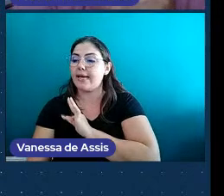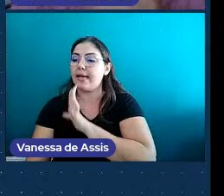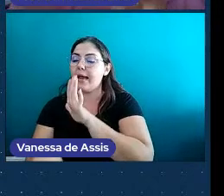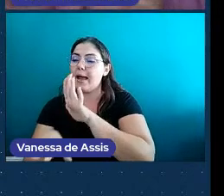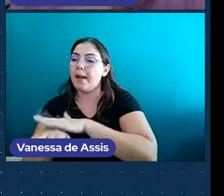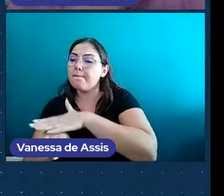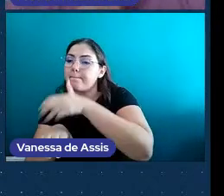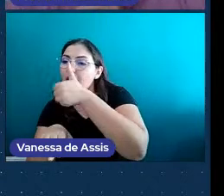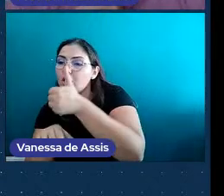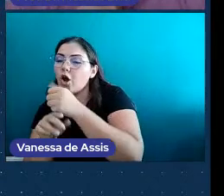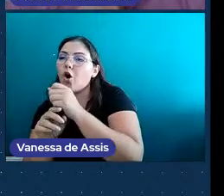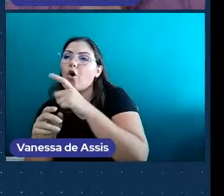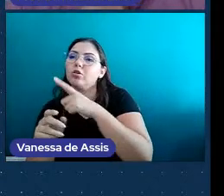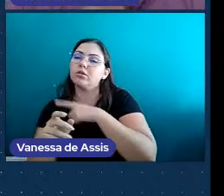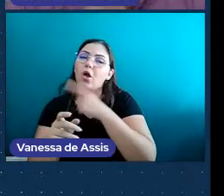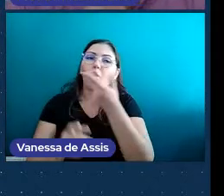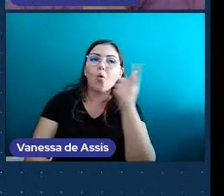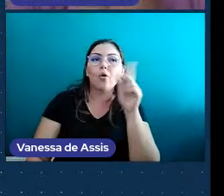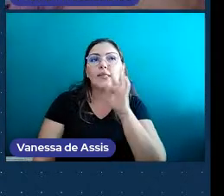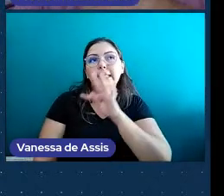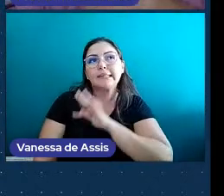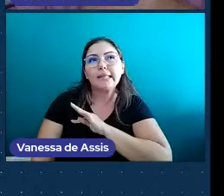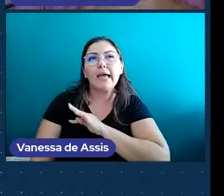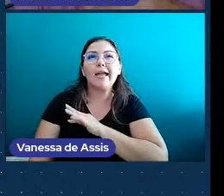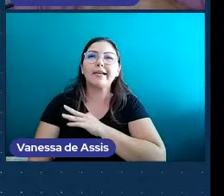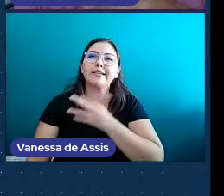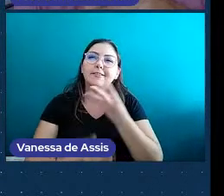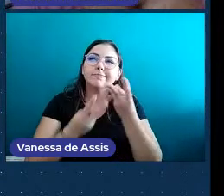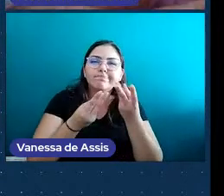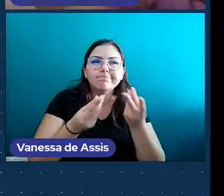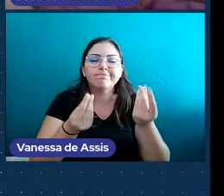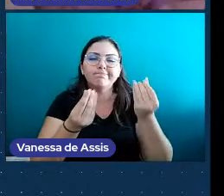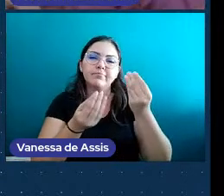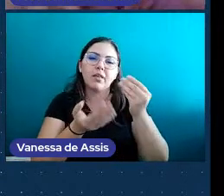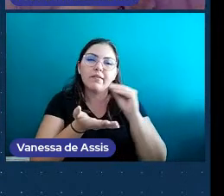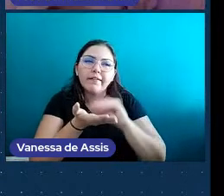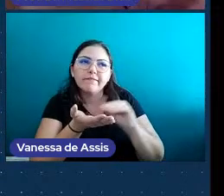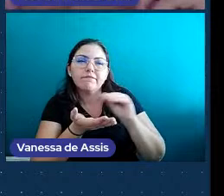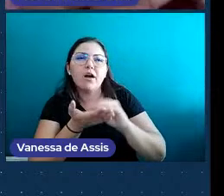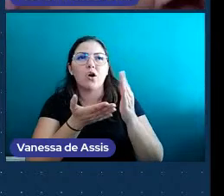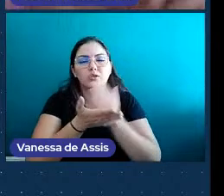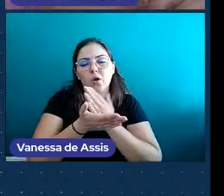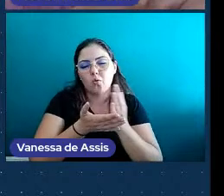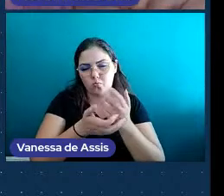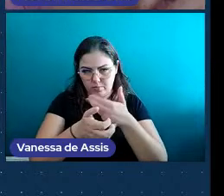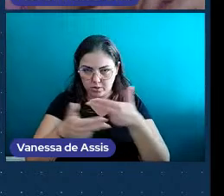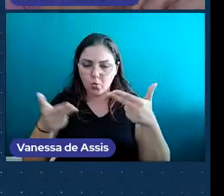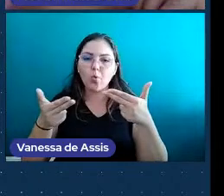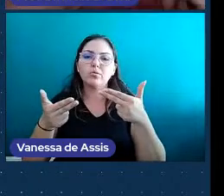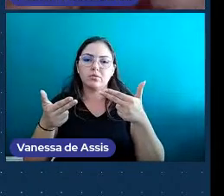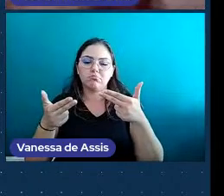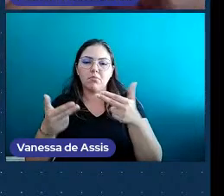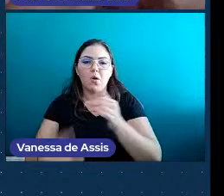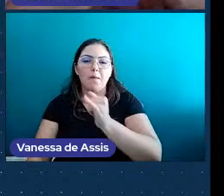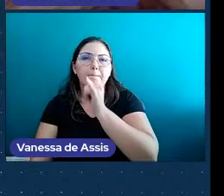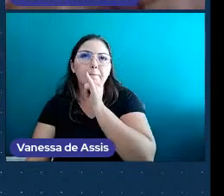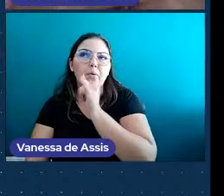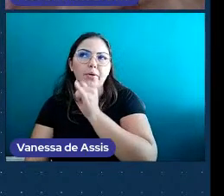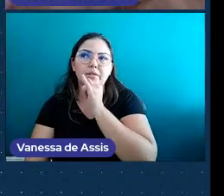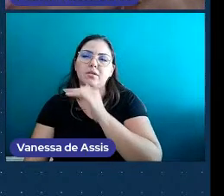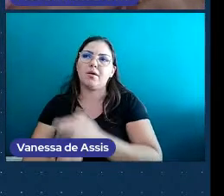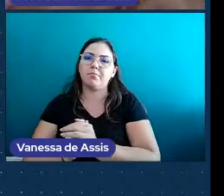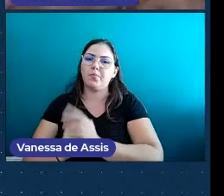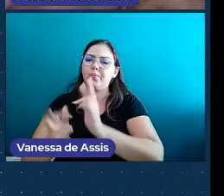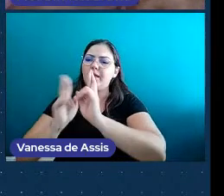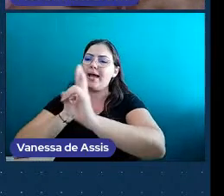pela entrevista e não pelo questionário? Ou a maneira de entrevistar, né, ela vai